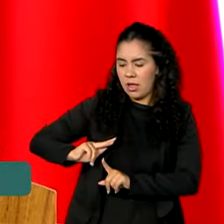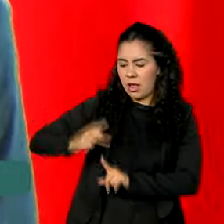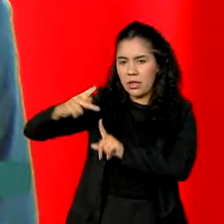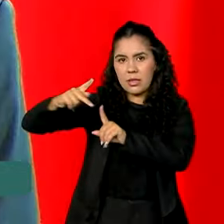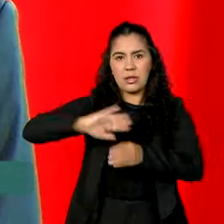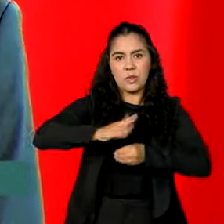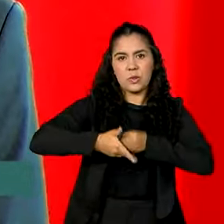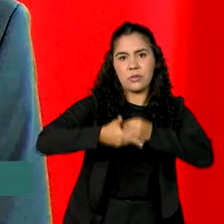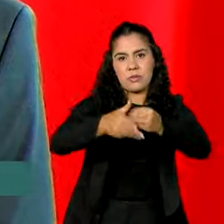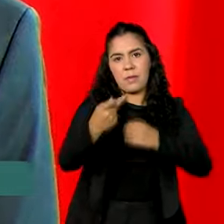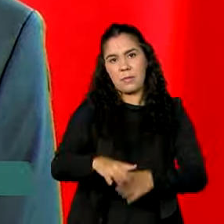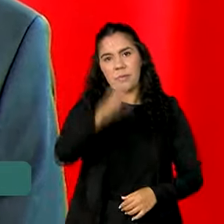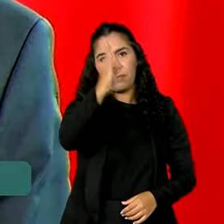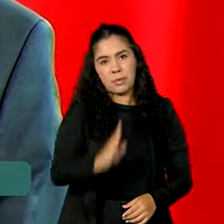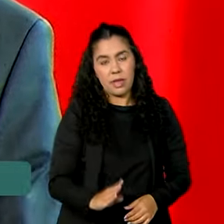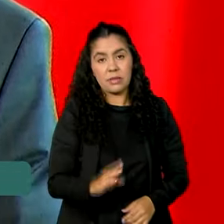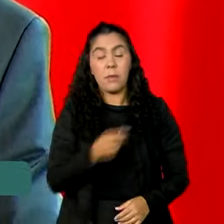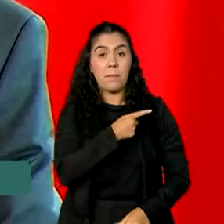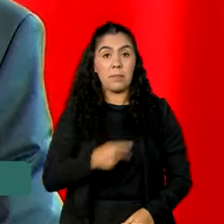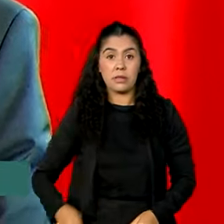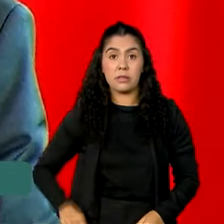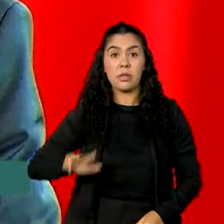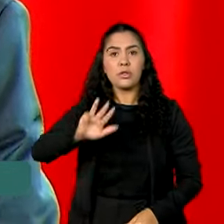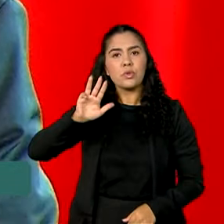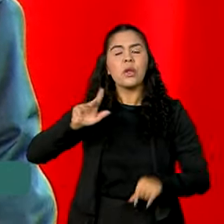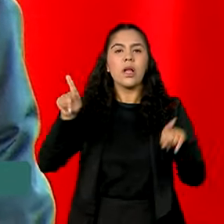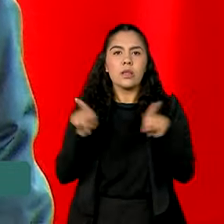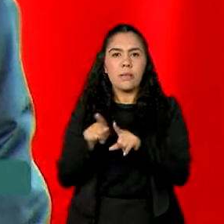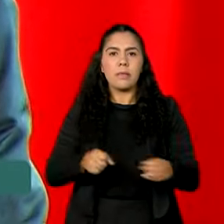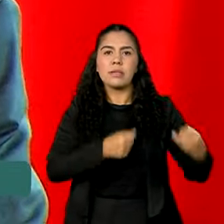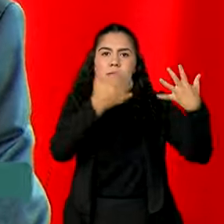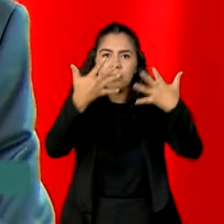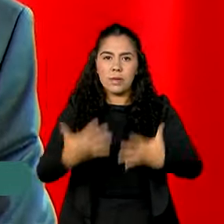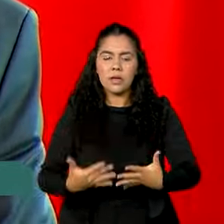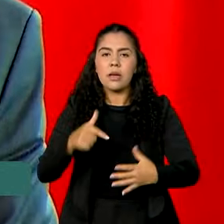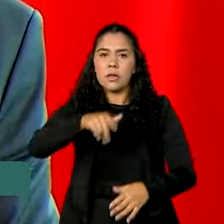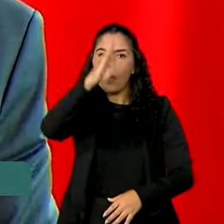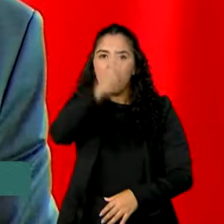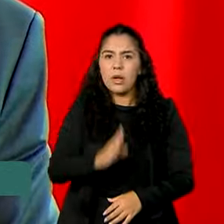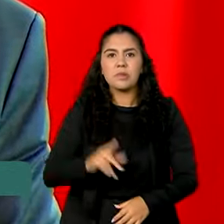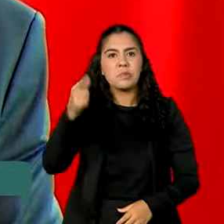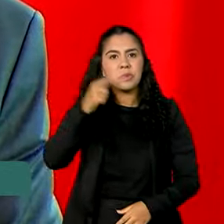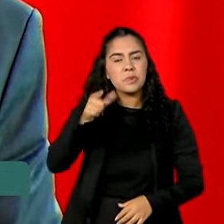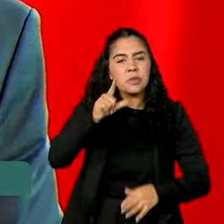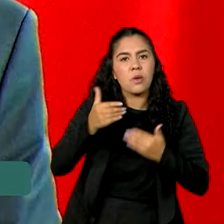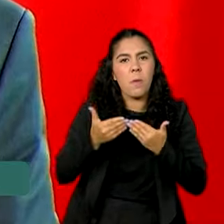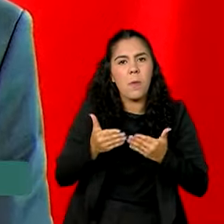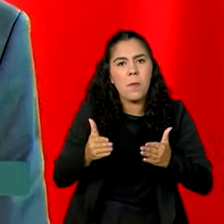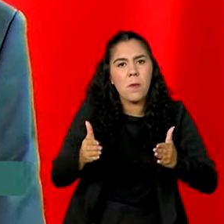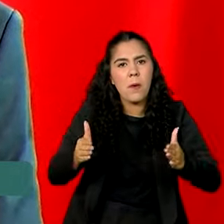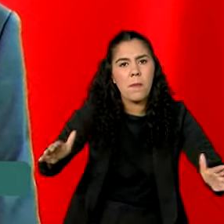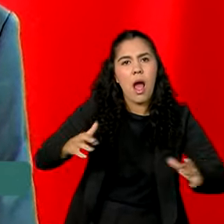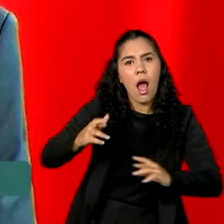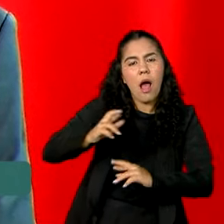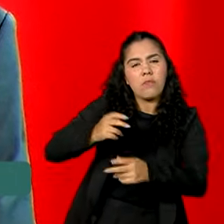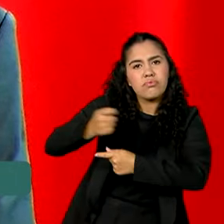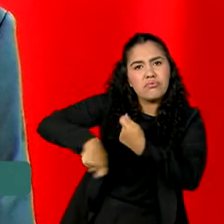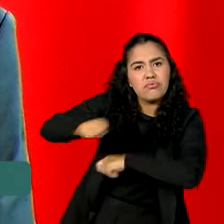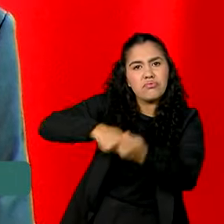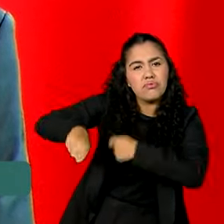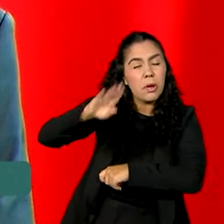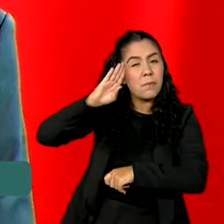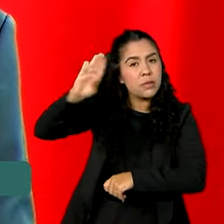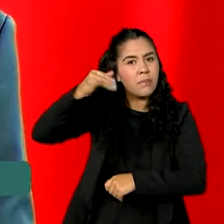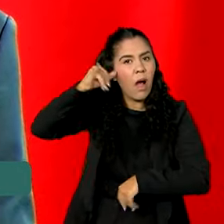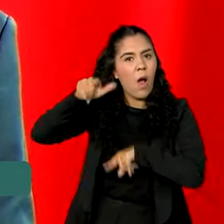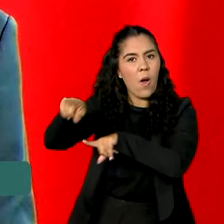Brasil. Lula também ressaltou que o Brasil tem ampliado sua presença econômica na China, com destaque para o agronegócio.